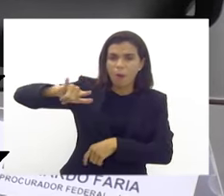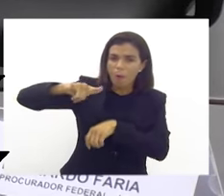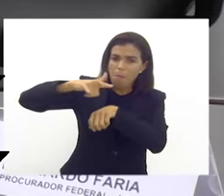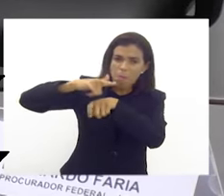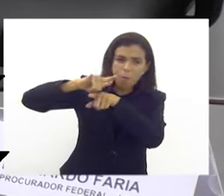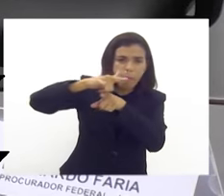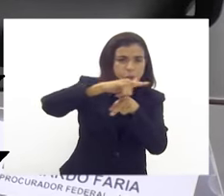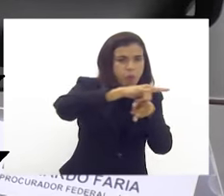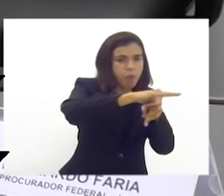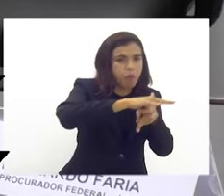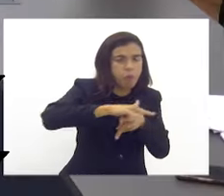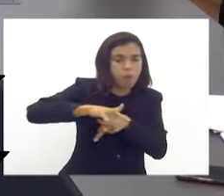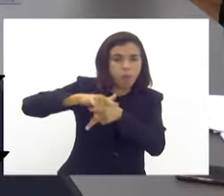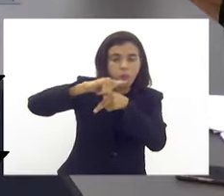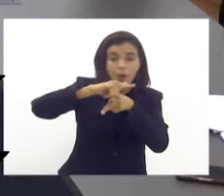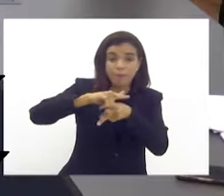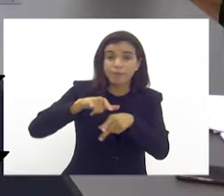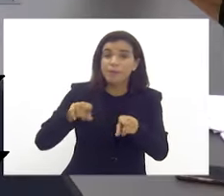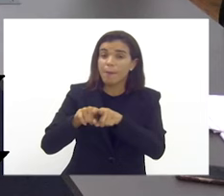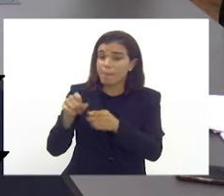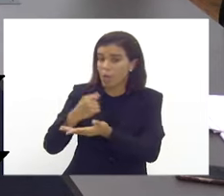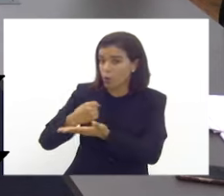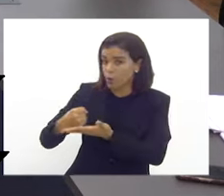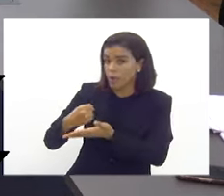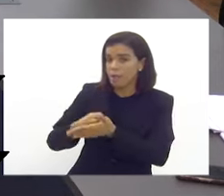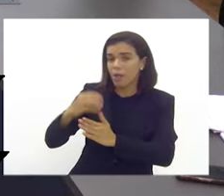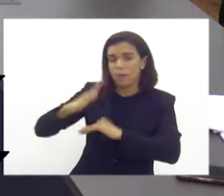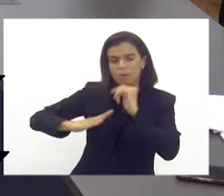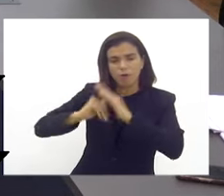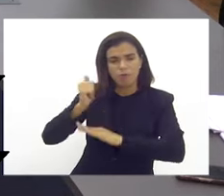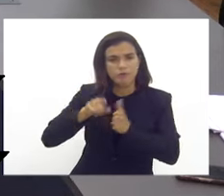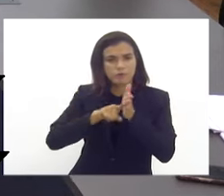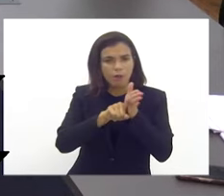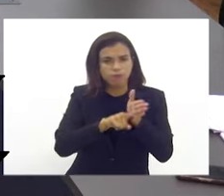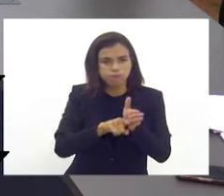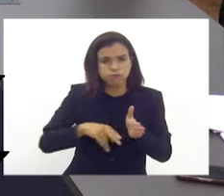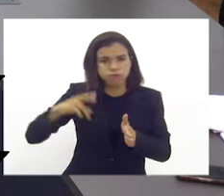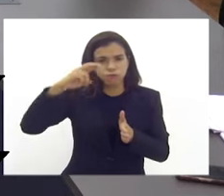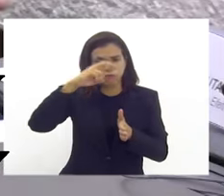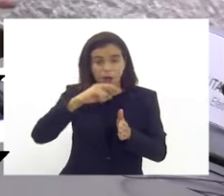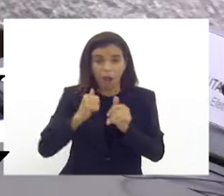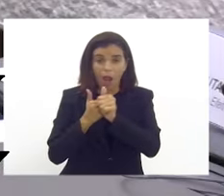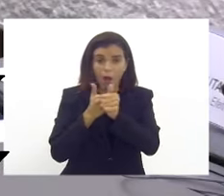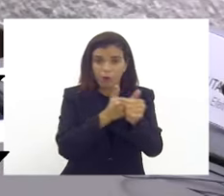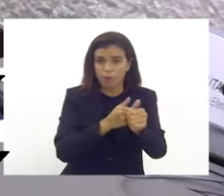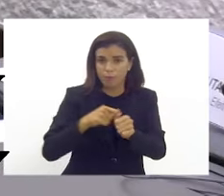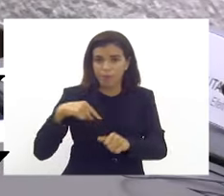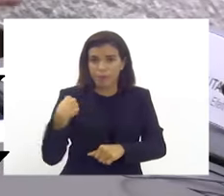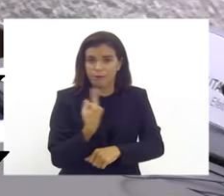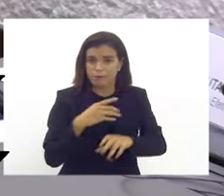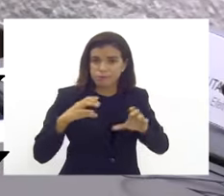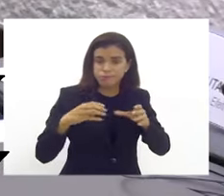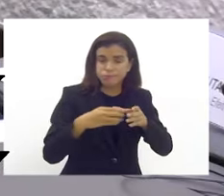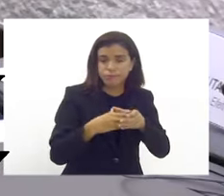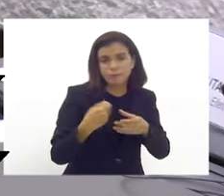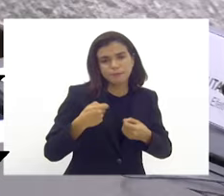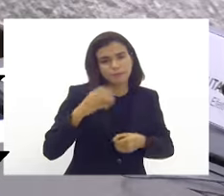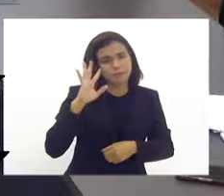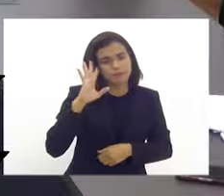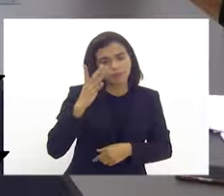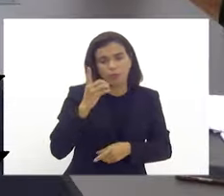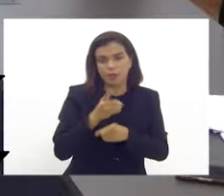gente até se quantificou contratar um perito sim um perito que possa estar com a gente acompanhando que a gente eh a gente precisa de uma